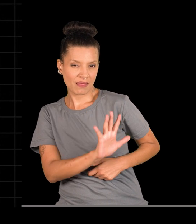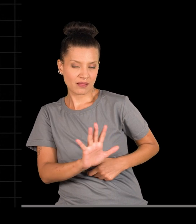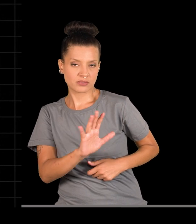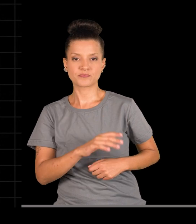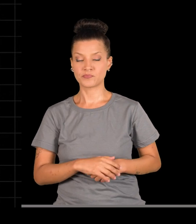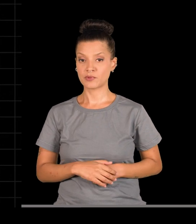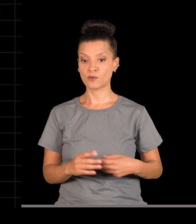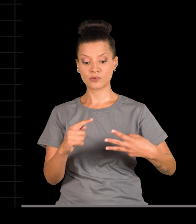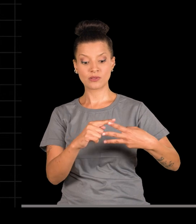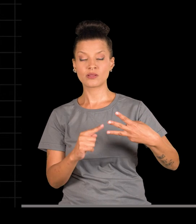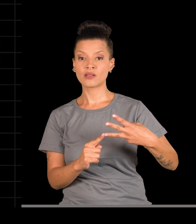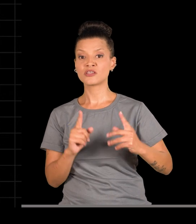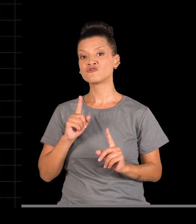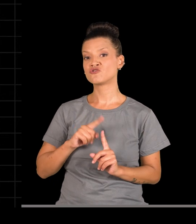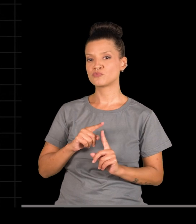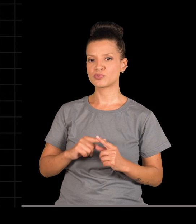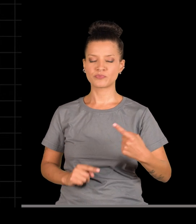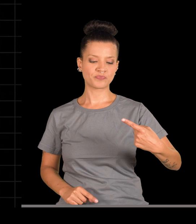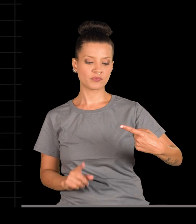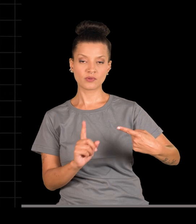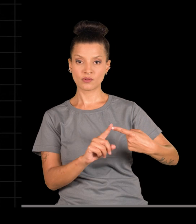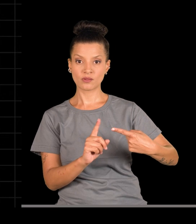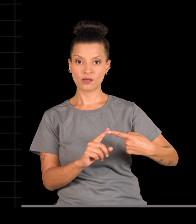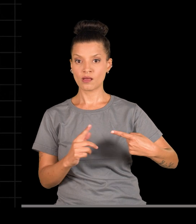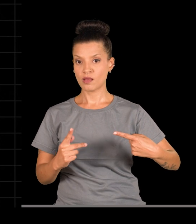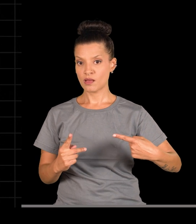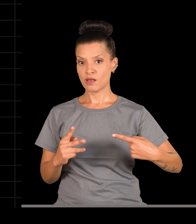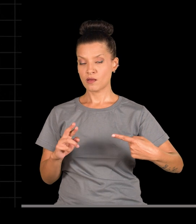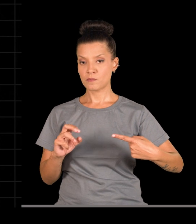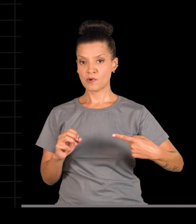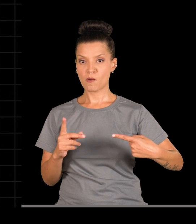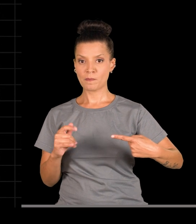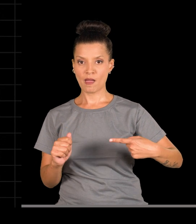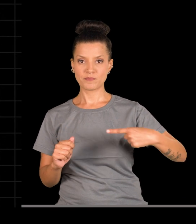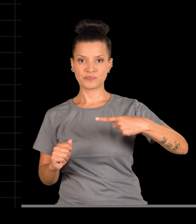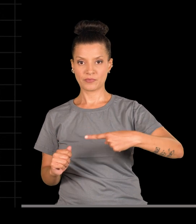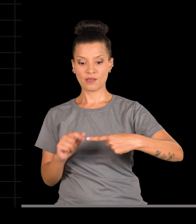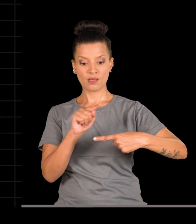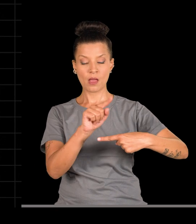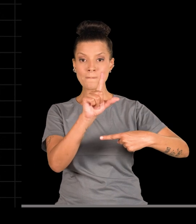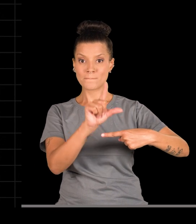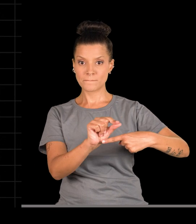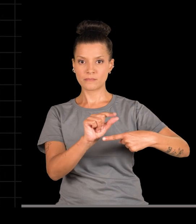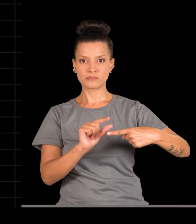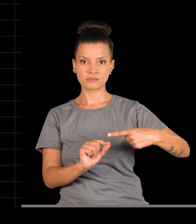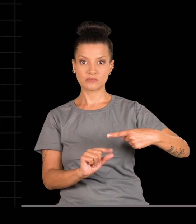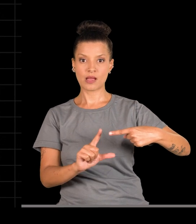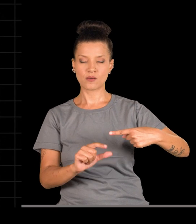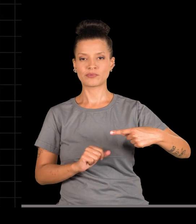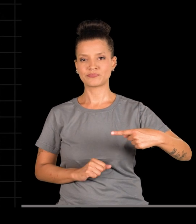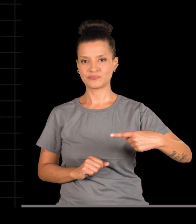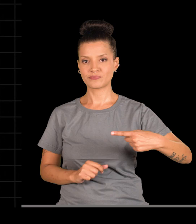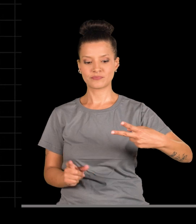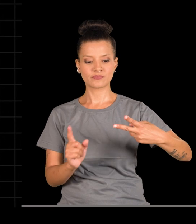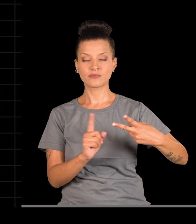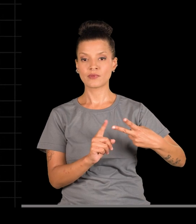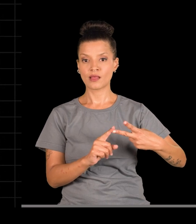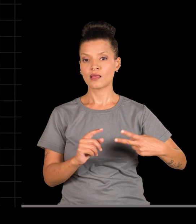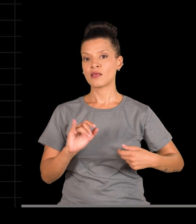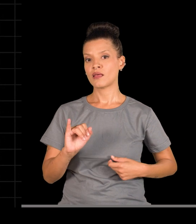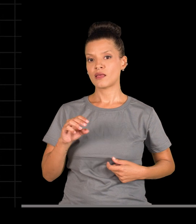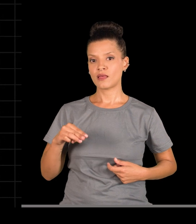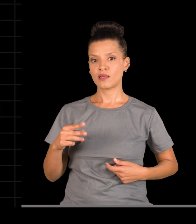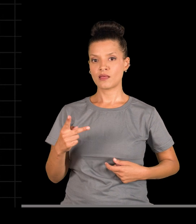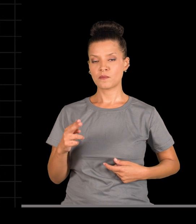de fração? Né? Temos a fração própria, quando o numerador é menor que o denominador. Temos a fração